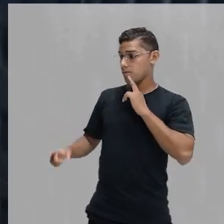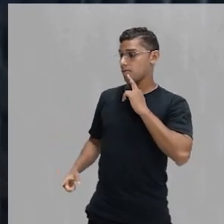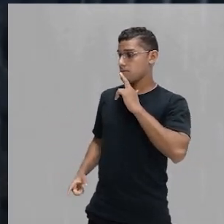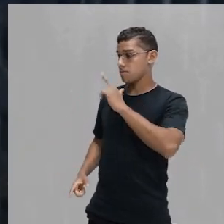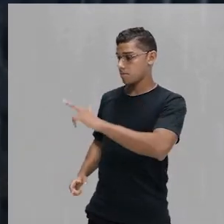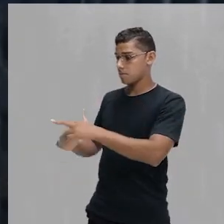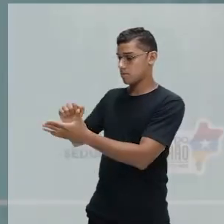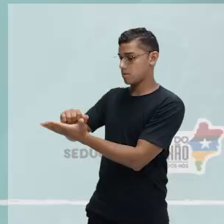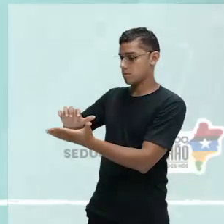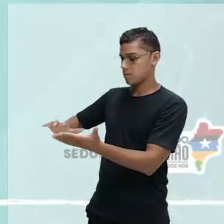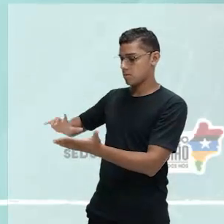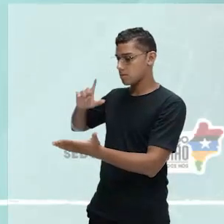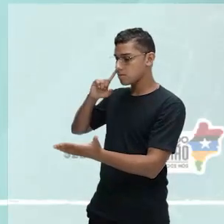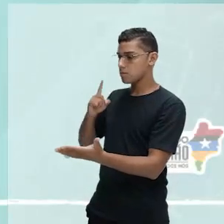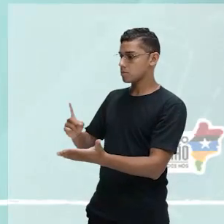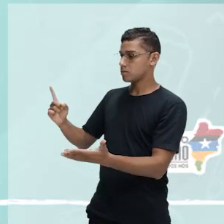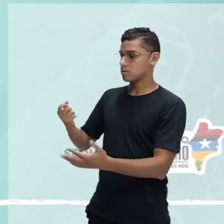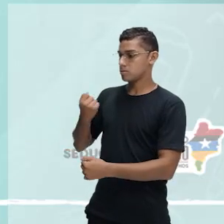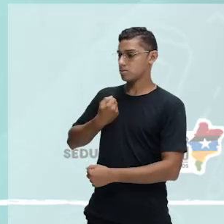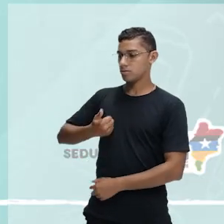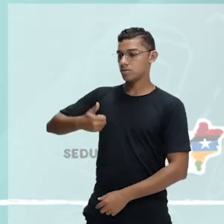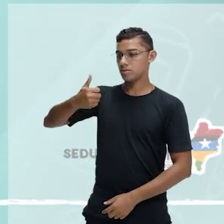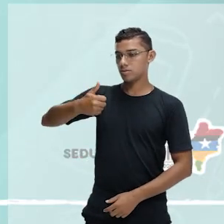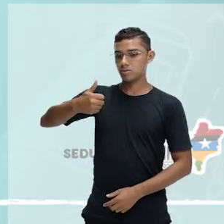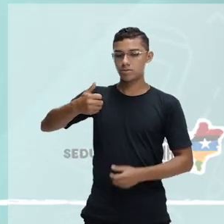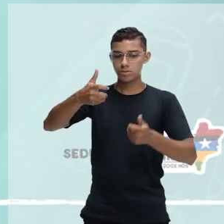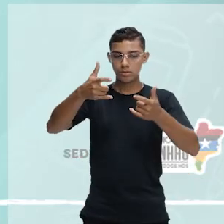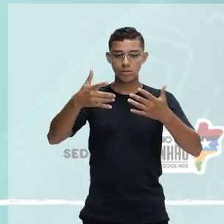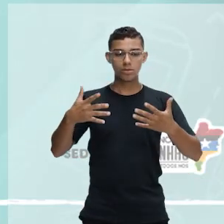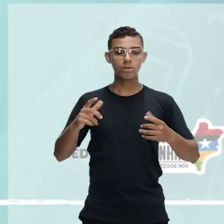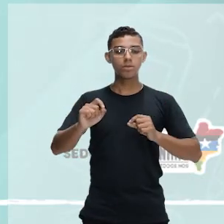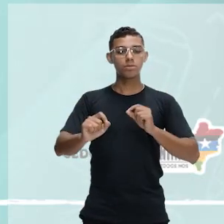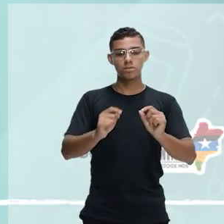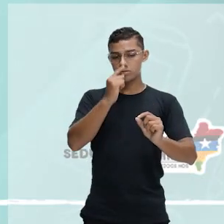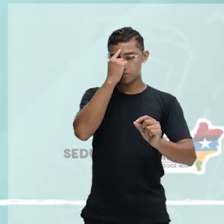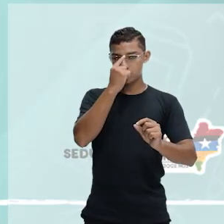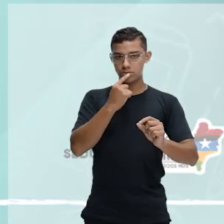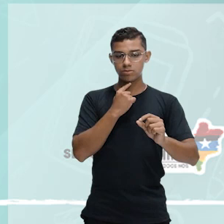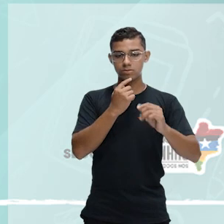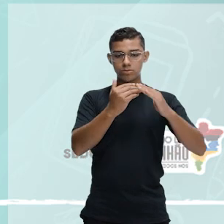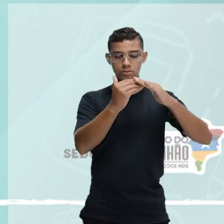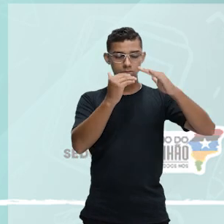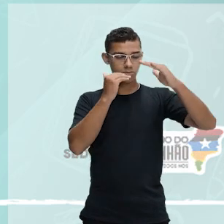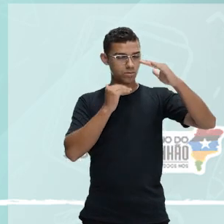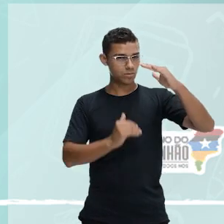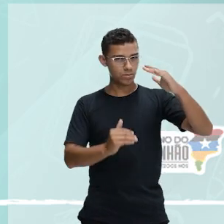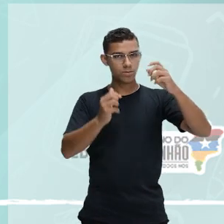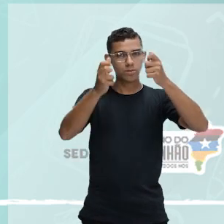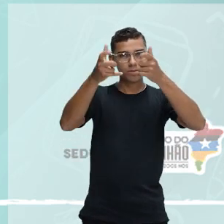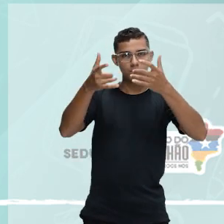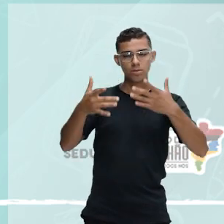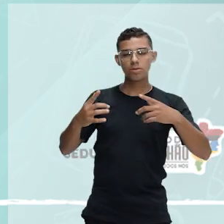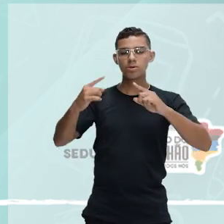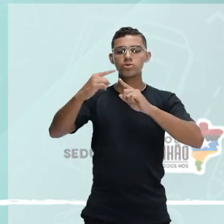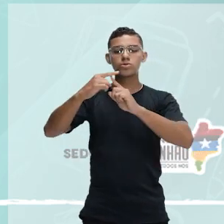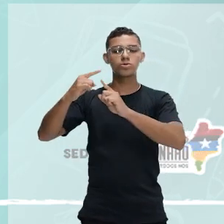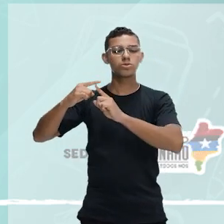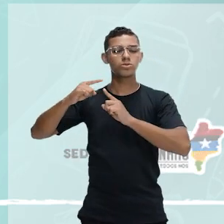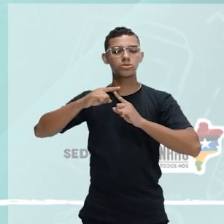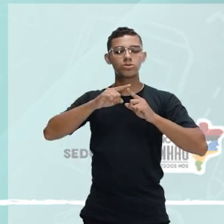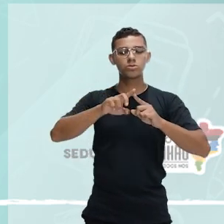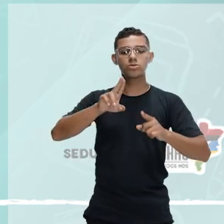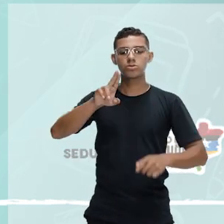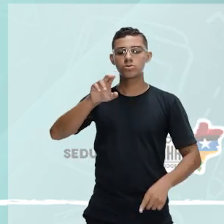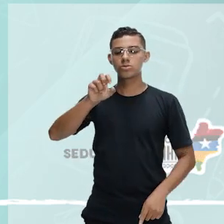Então na questão 1, né, no primeiro exercício, diz o seguinte: na figura abaixo, está esquematizado um tipo de usina